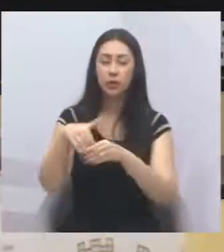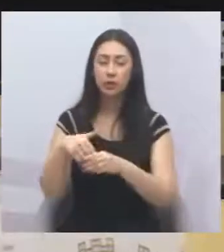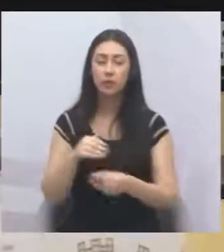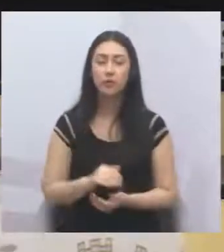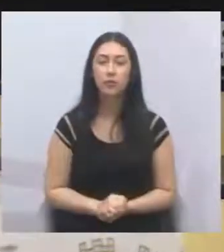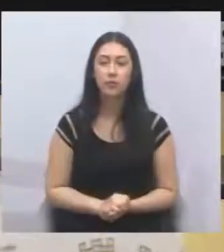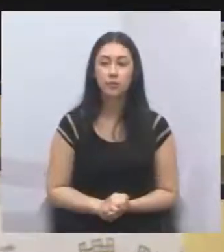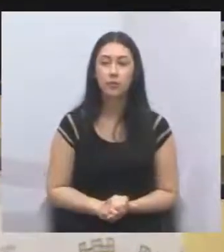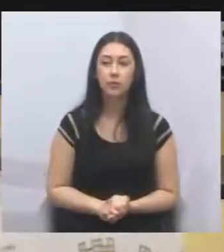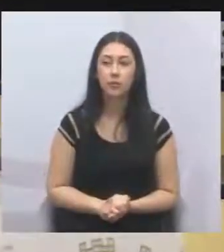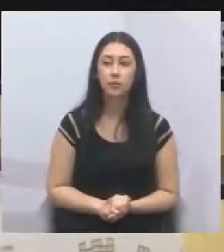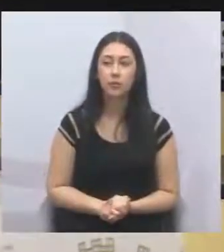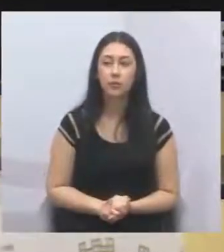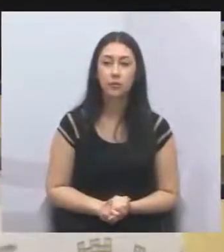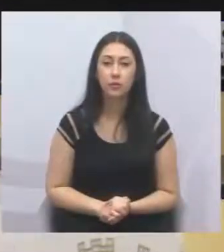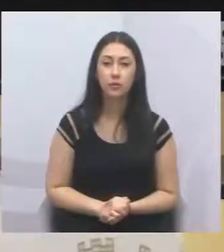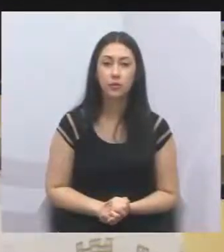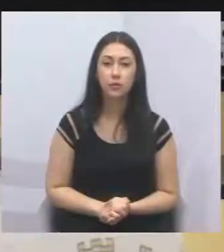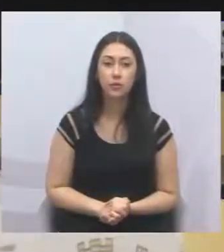presidente.